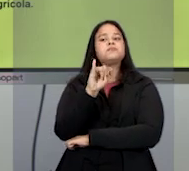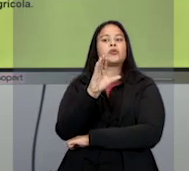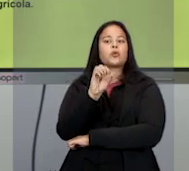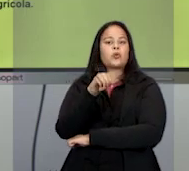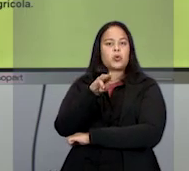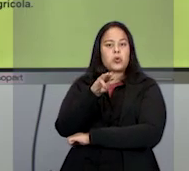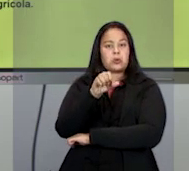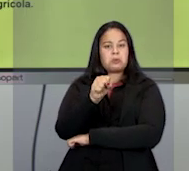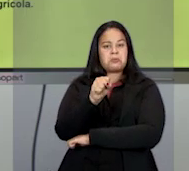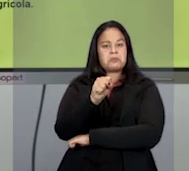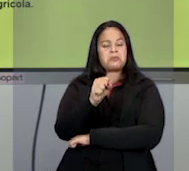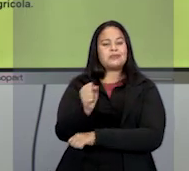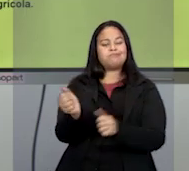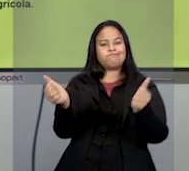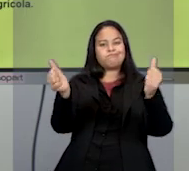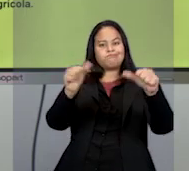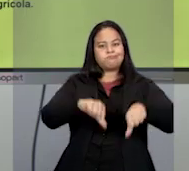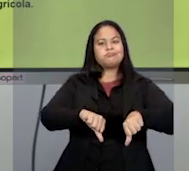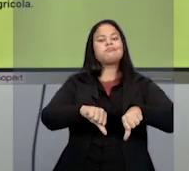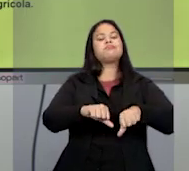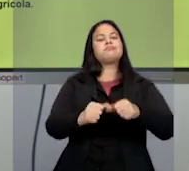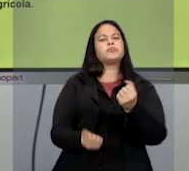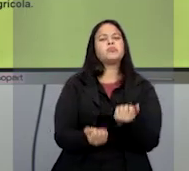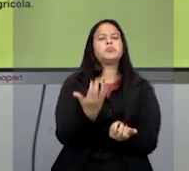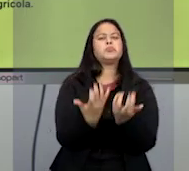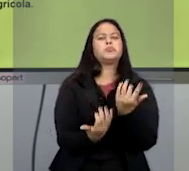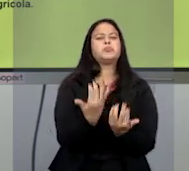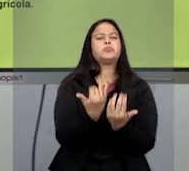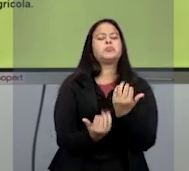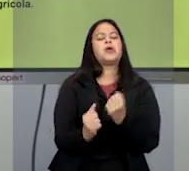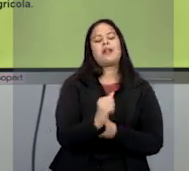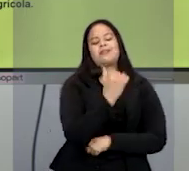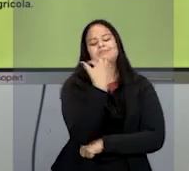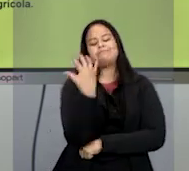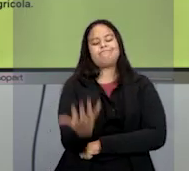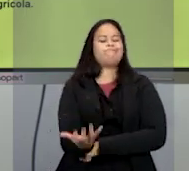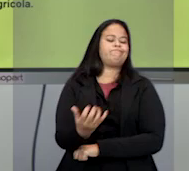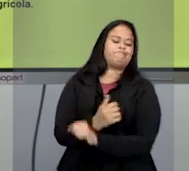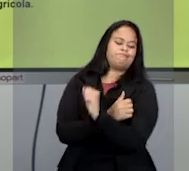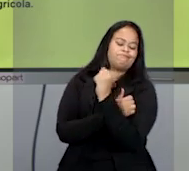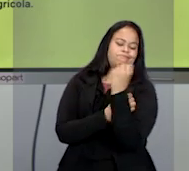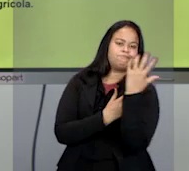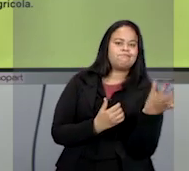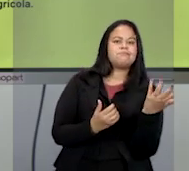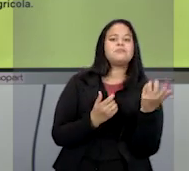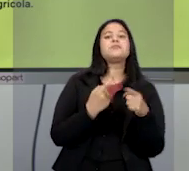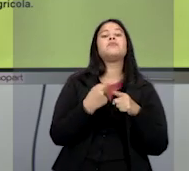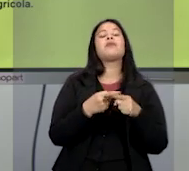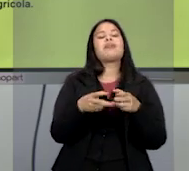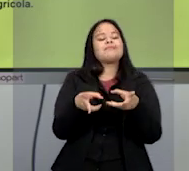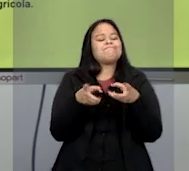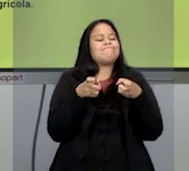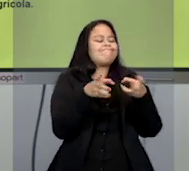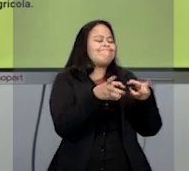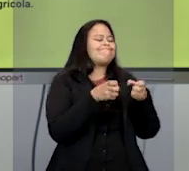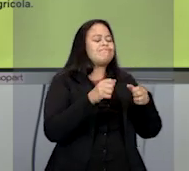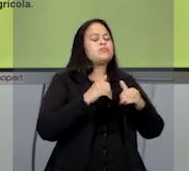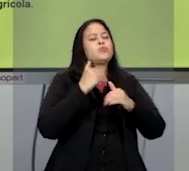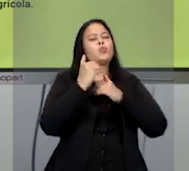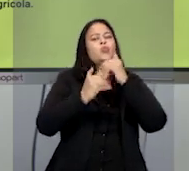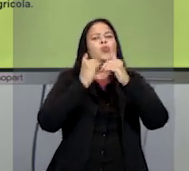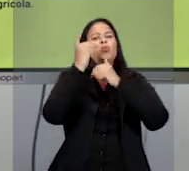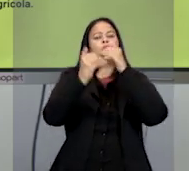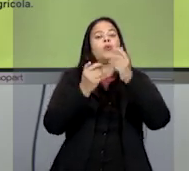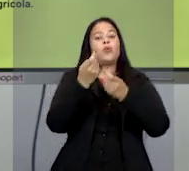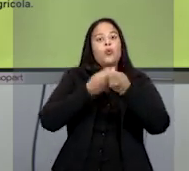que são mais prejudicados em relação a queimadas, desmatamento, justamente por essa expansão, pela exigência. Cada vez cresce, o